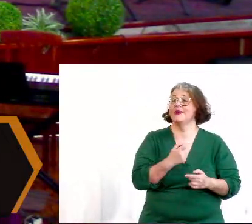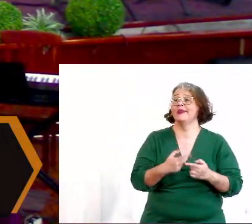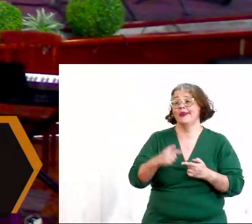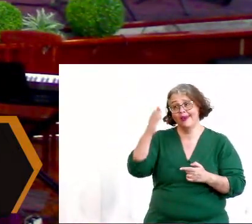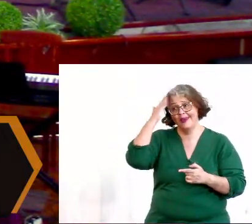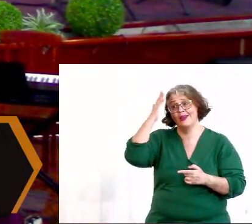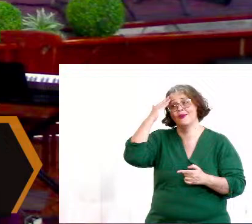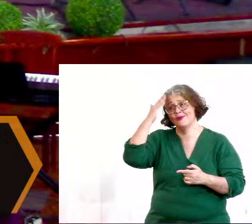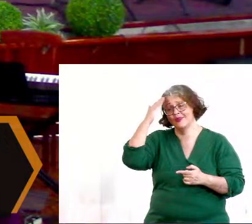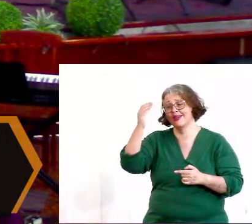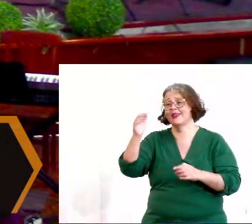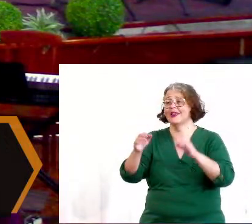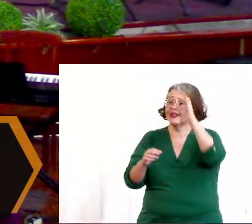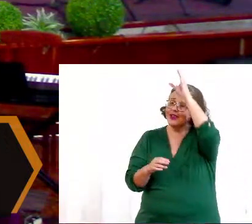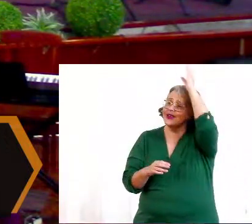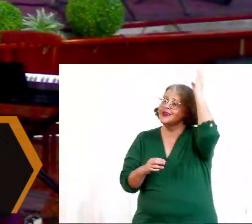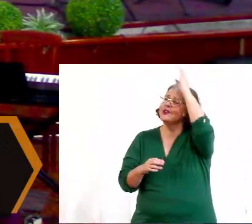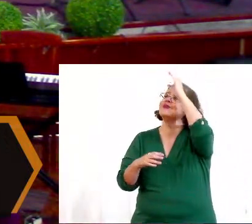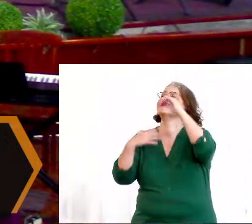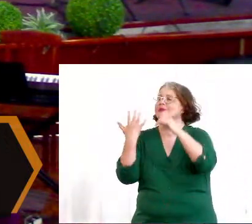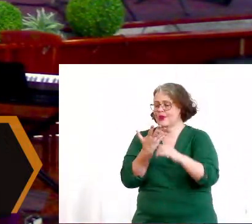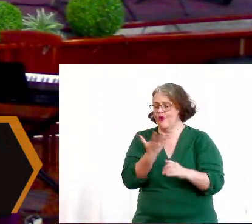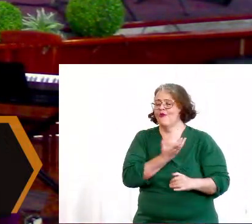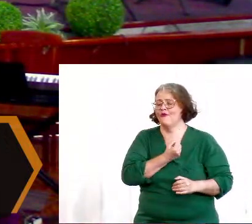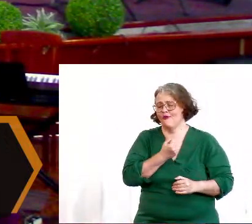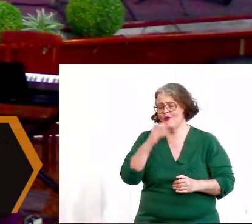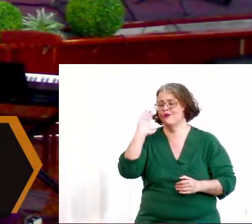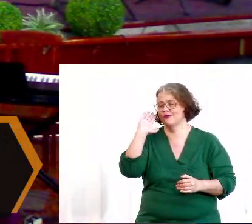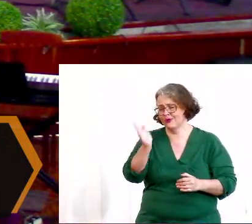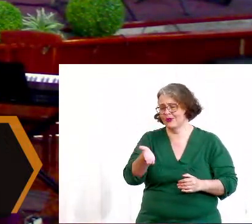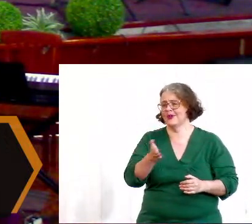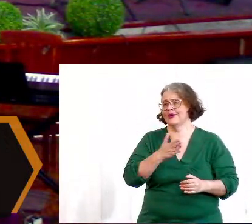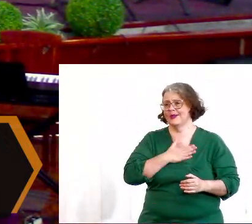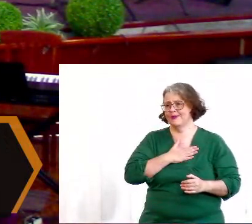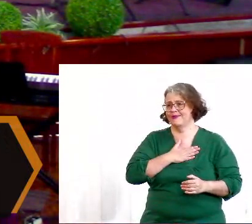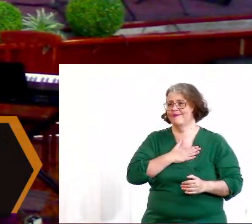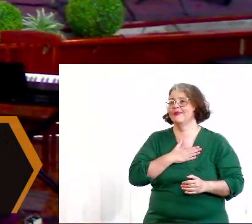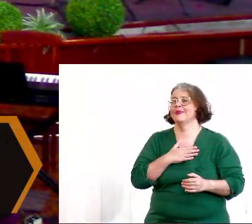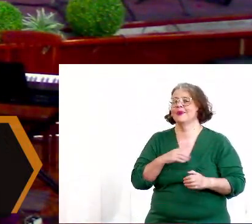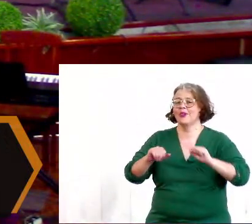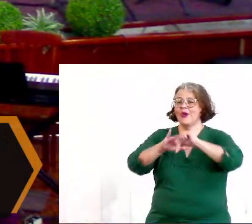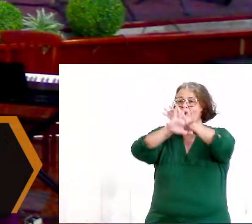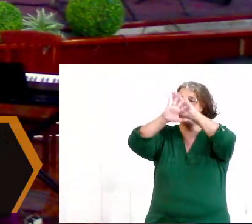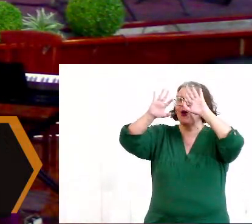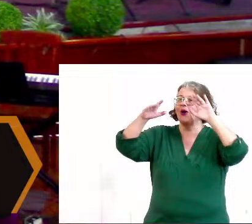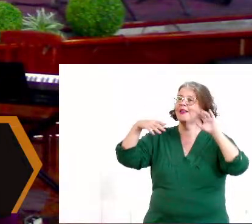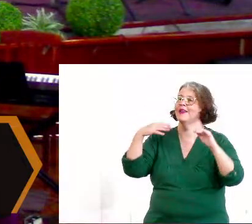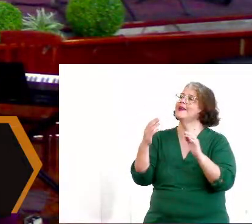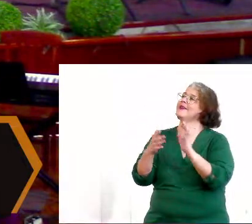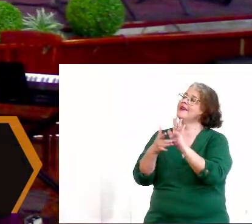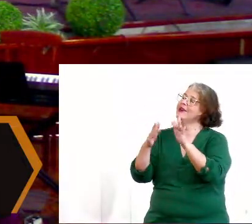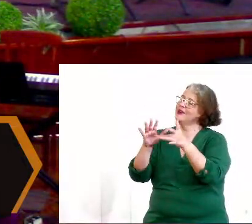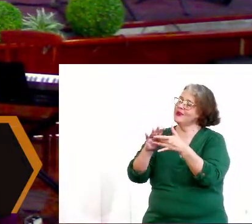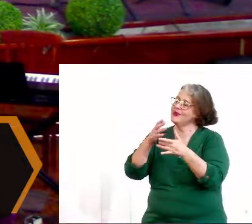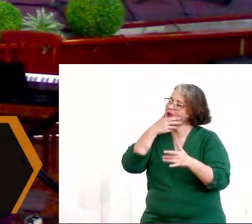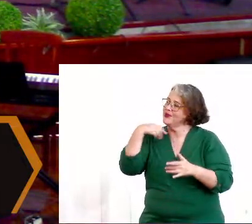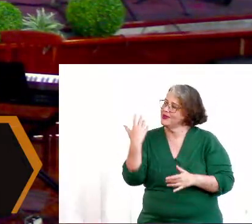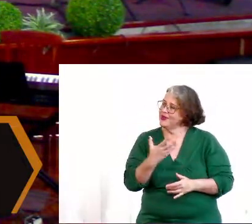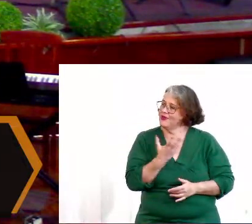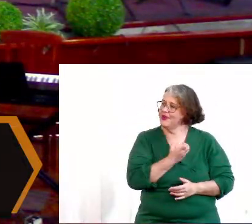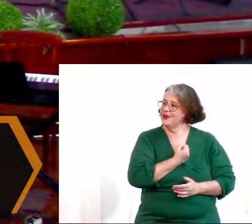Salvador. Eu sei que Cristo já me salvou. Glória ao